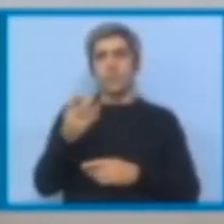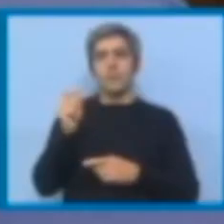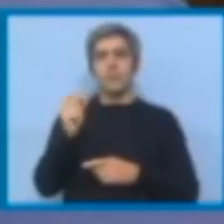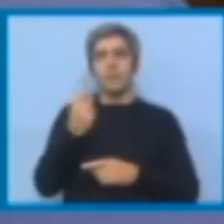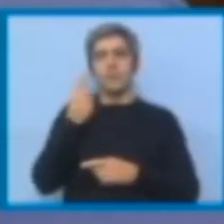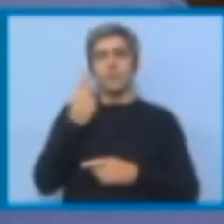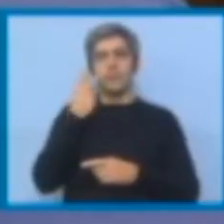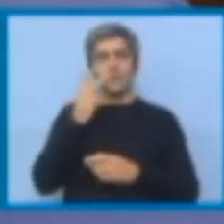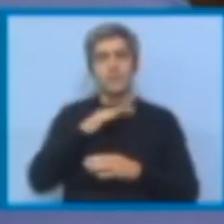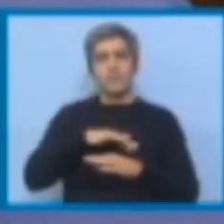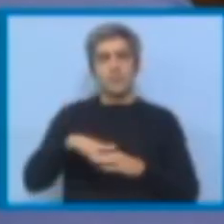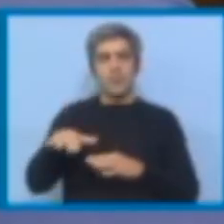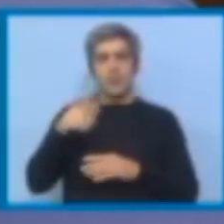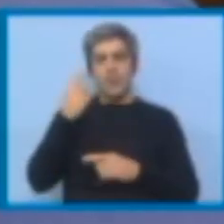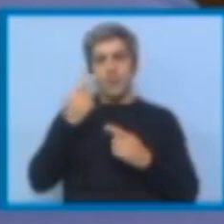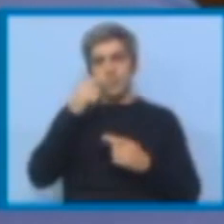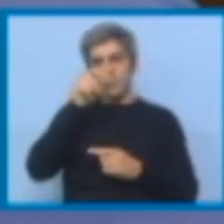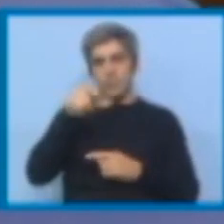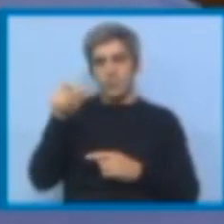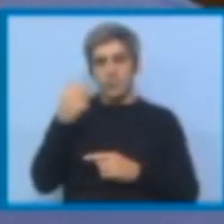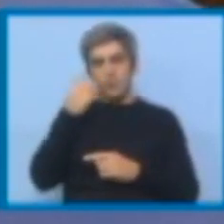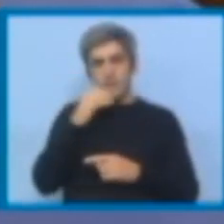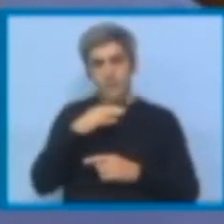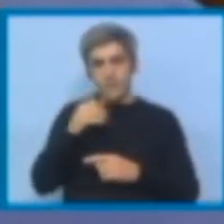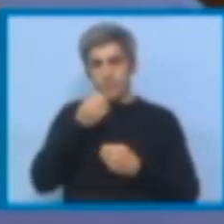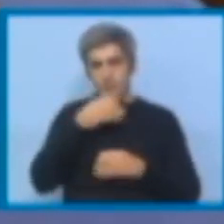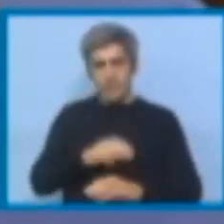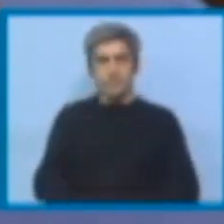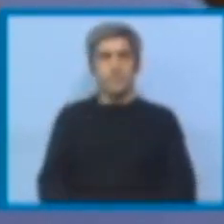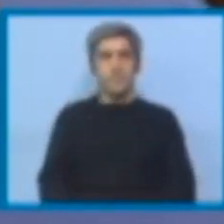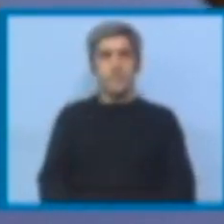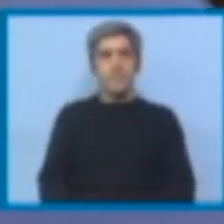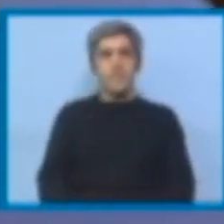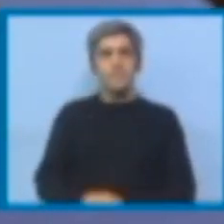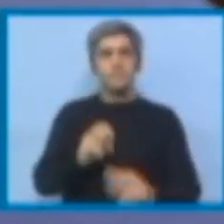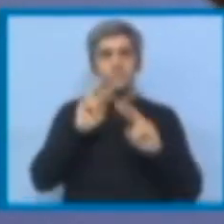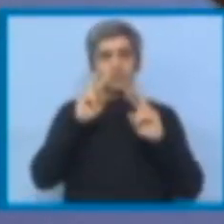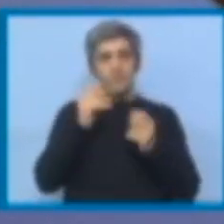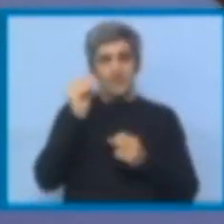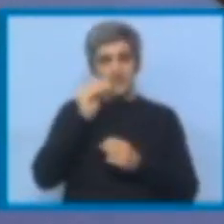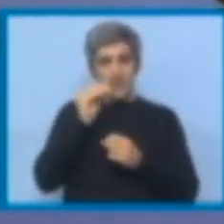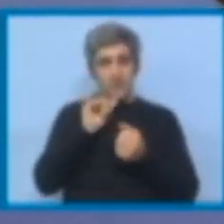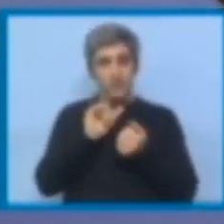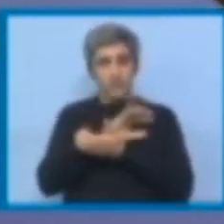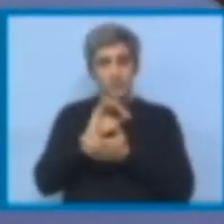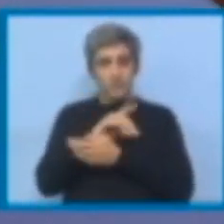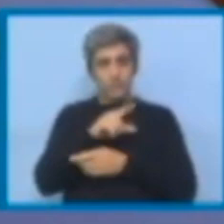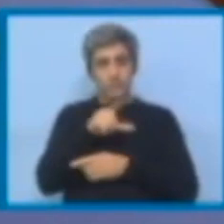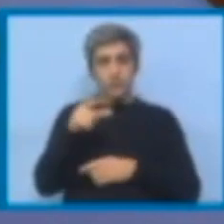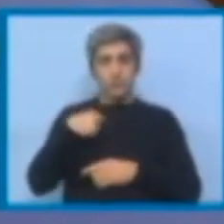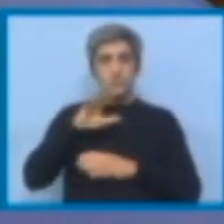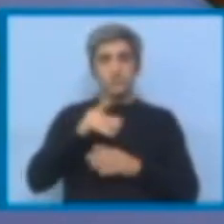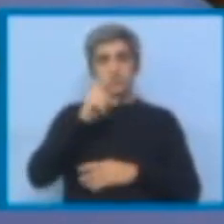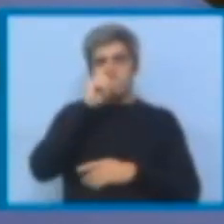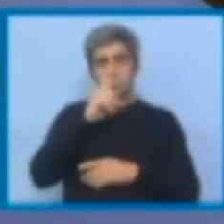viver a ausência física de um seu ente querido neste Natal. Fake news. Nós parece que nos habituámos